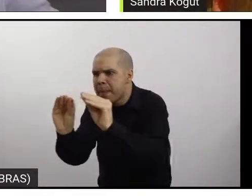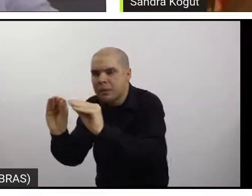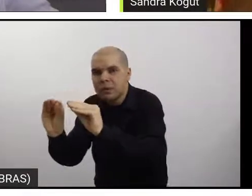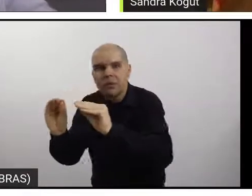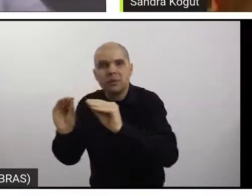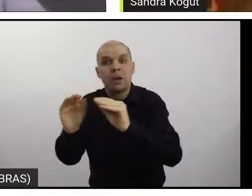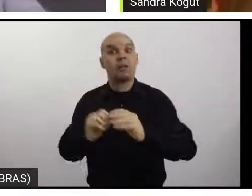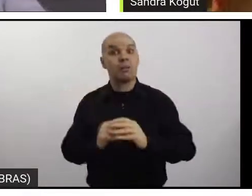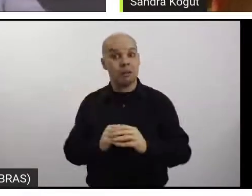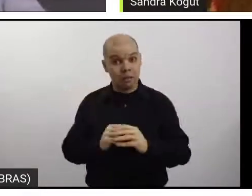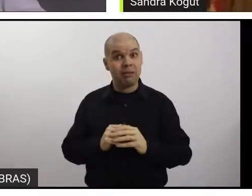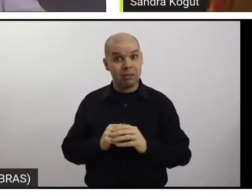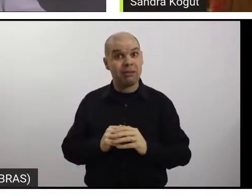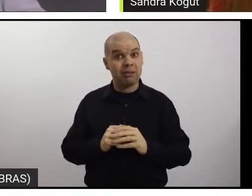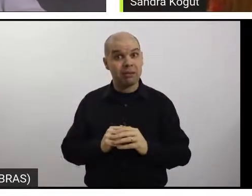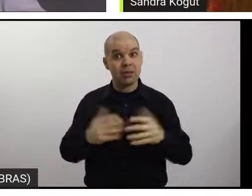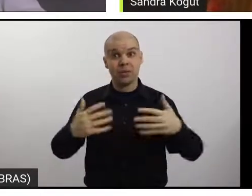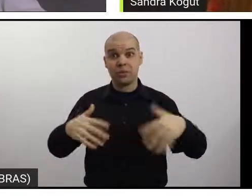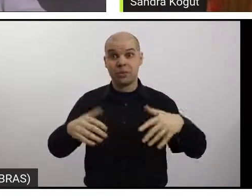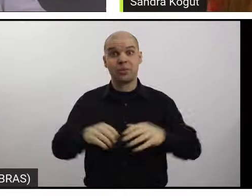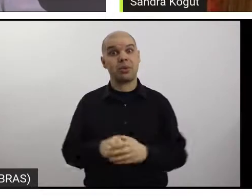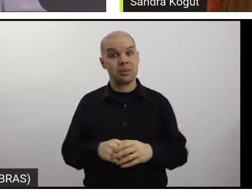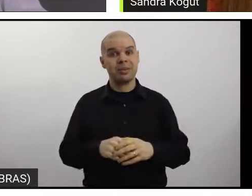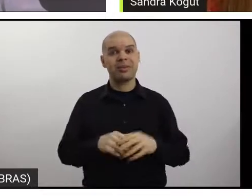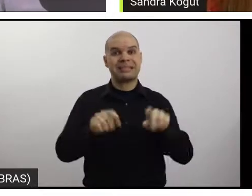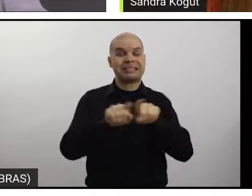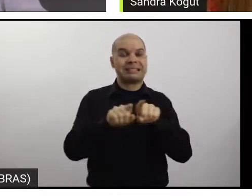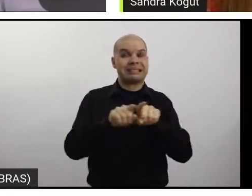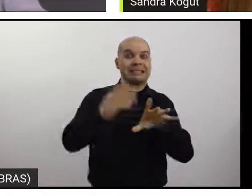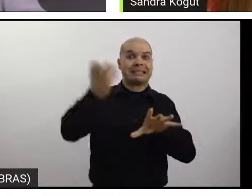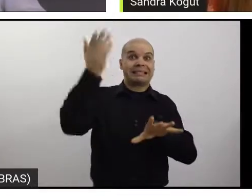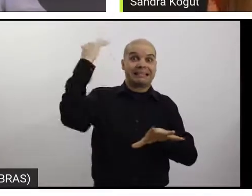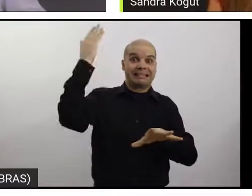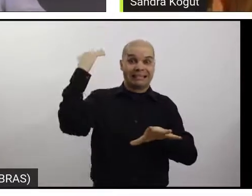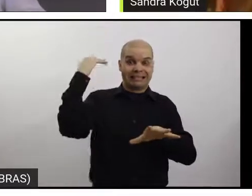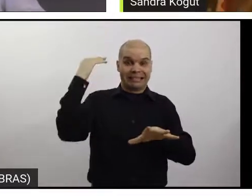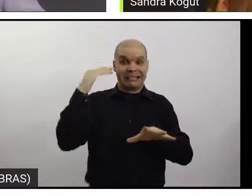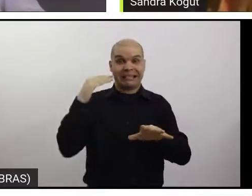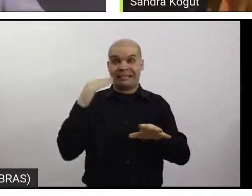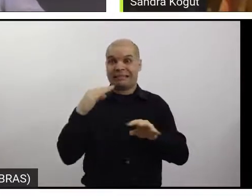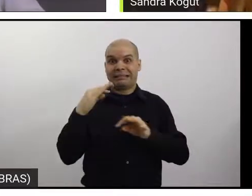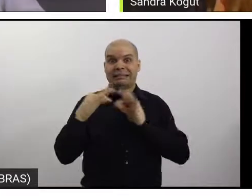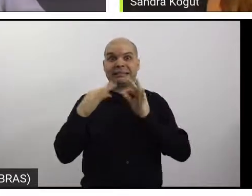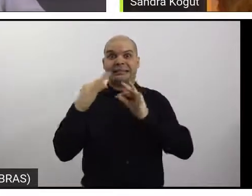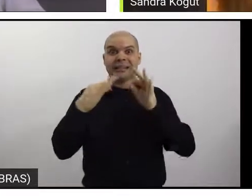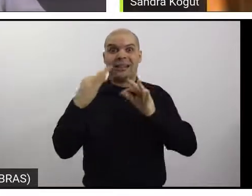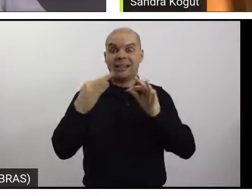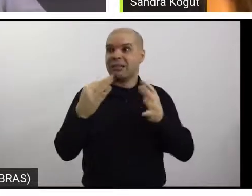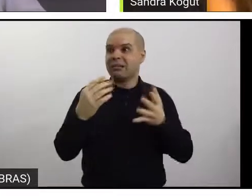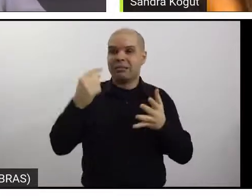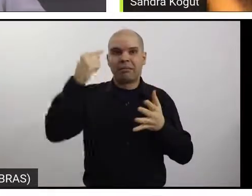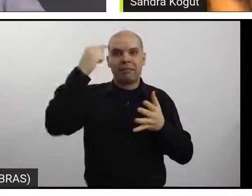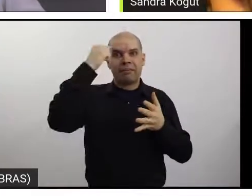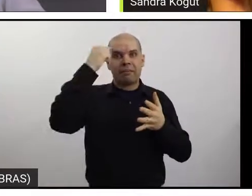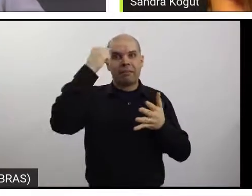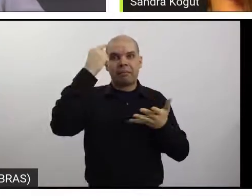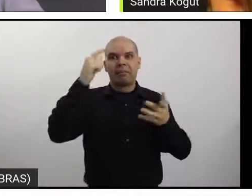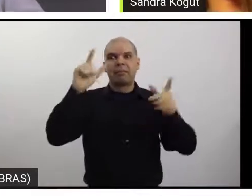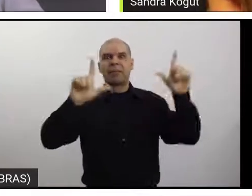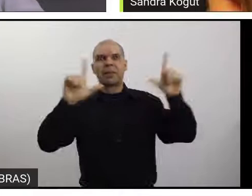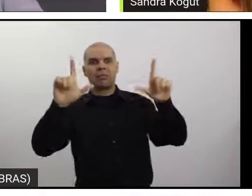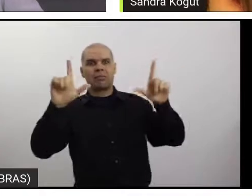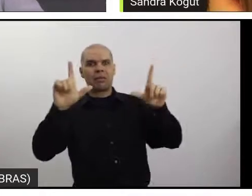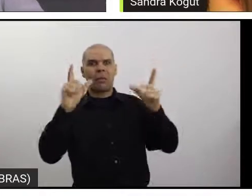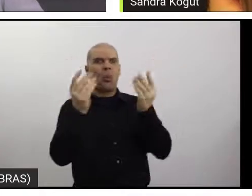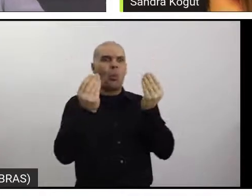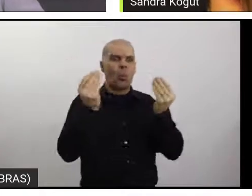ele não conseguia entender o que era aquilo. Assim, existia circuito interno de TV, mas você botar TV deitada no chão,